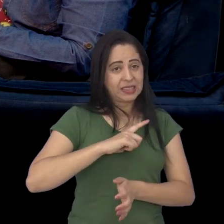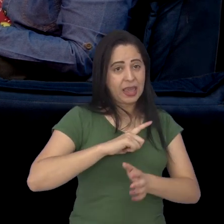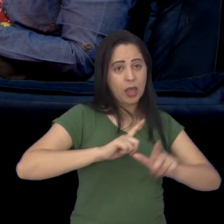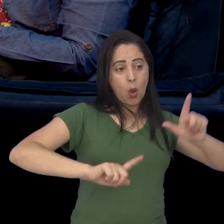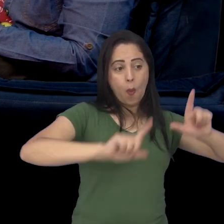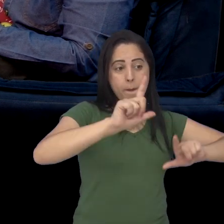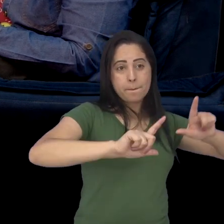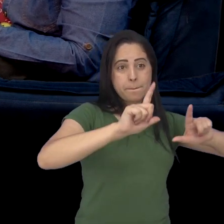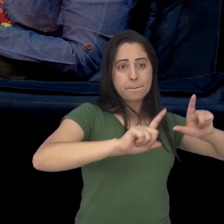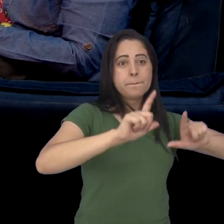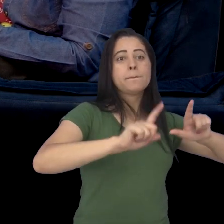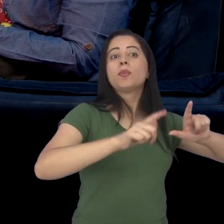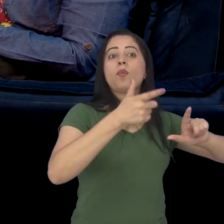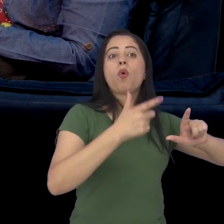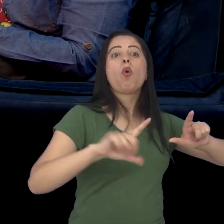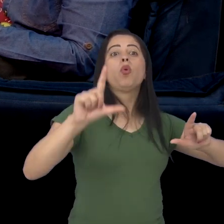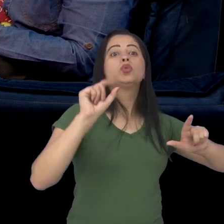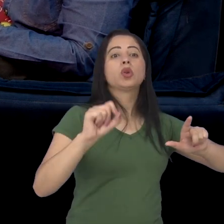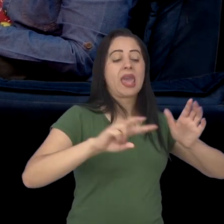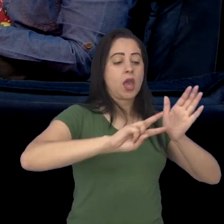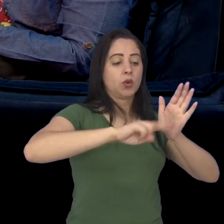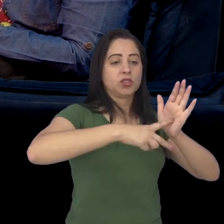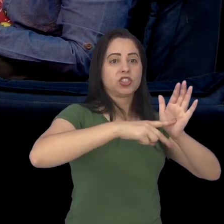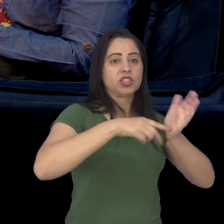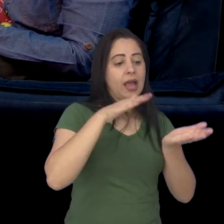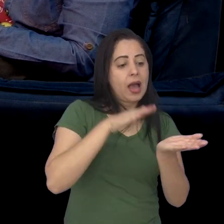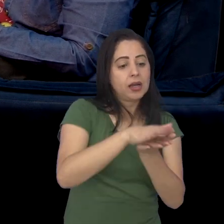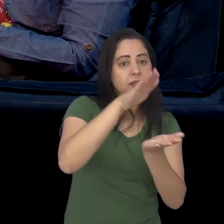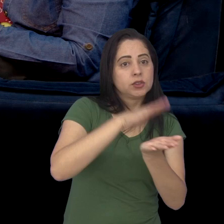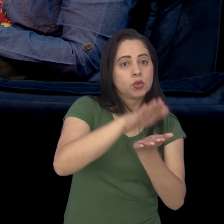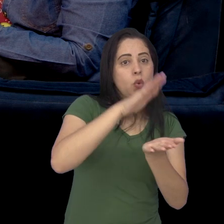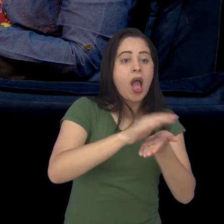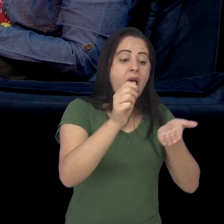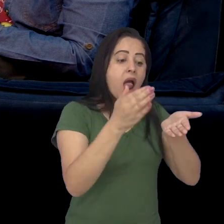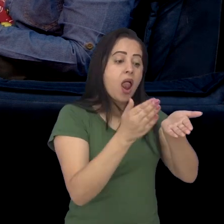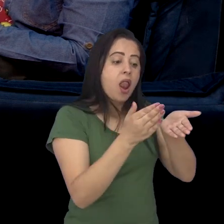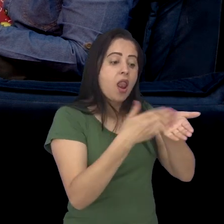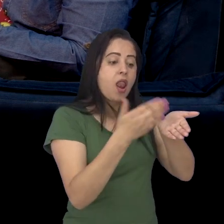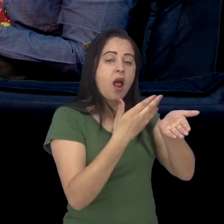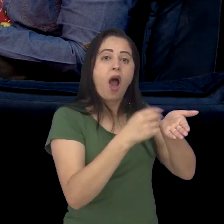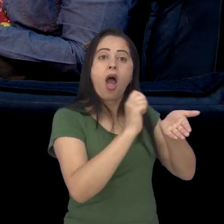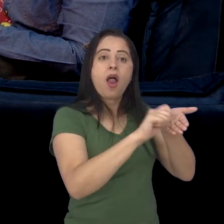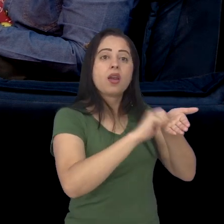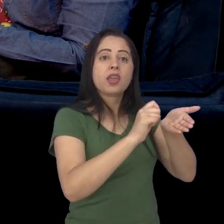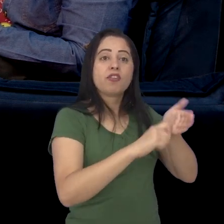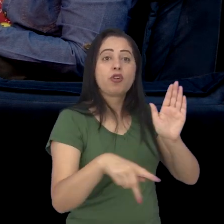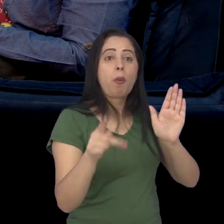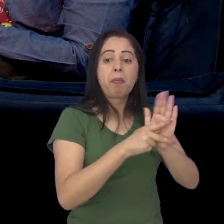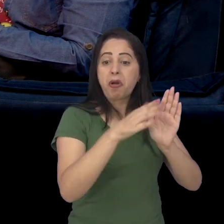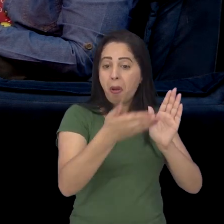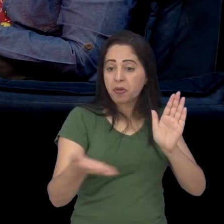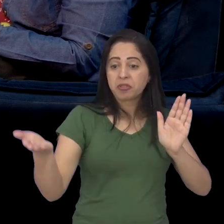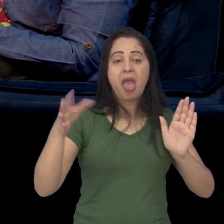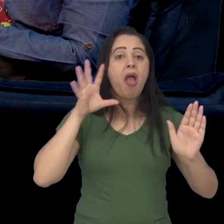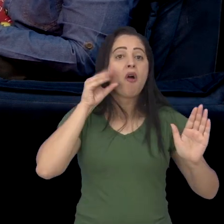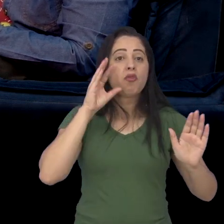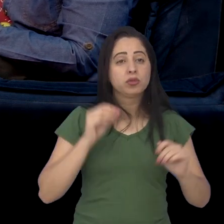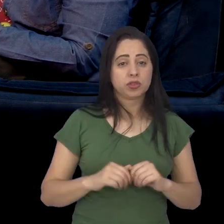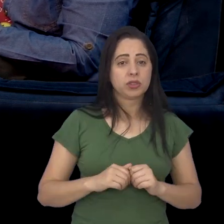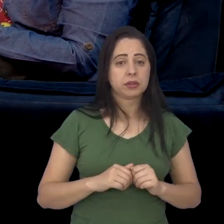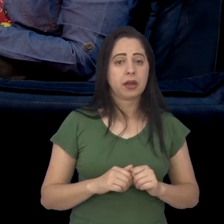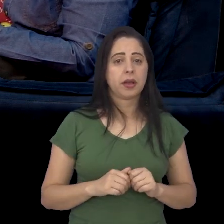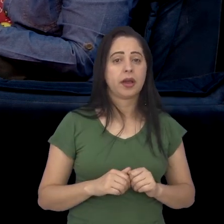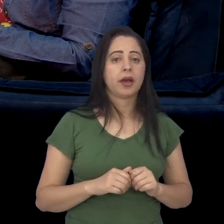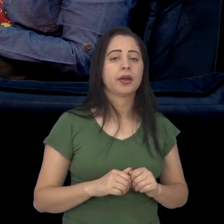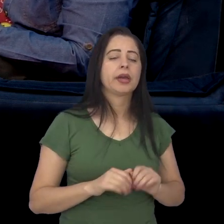O sindicato publica livros que os servidores escrevem, contando dos projetos deles. Então, a gente tem